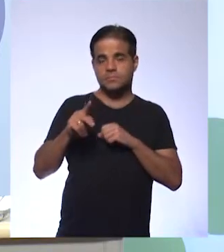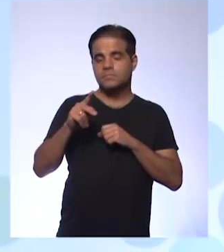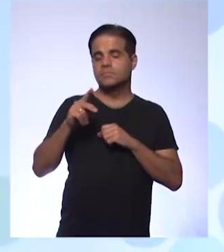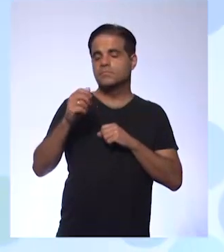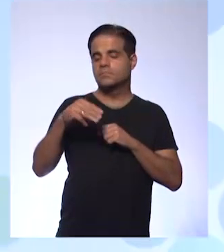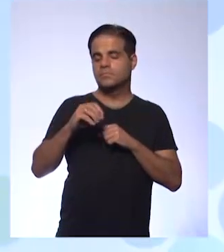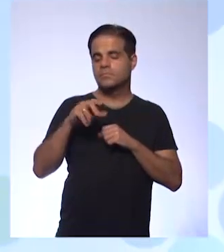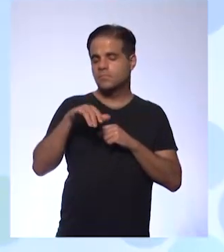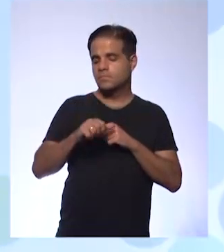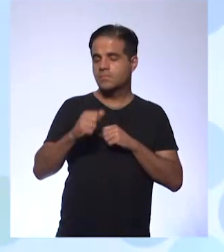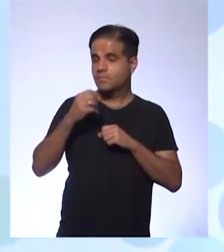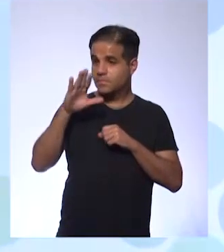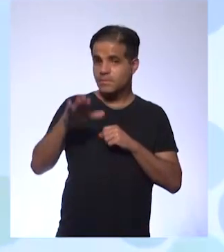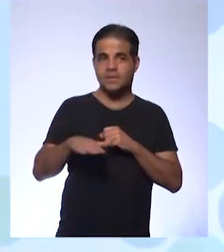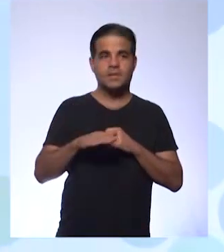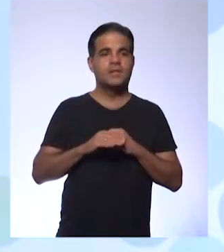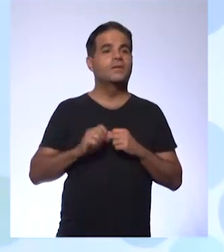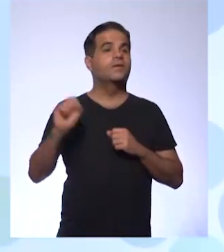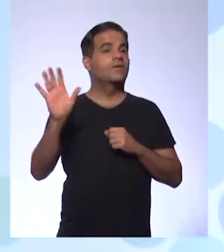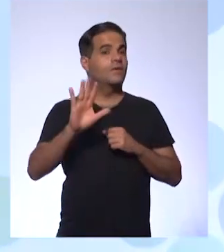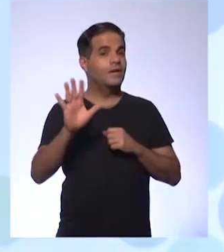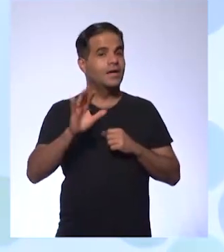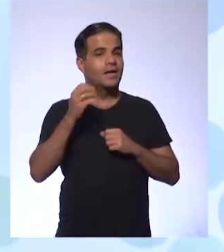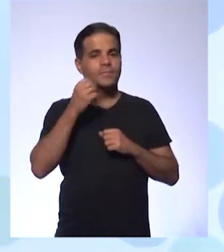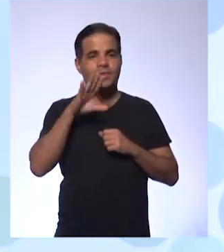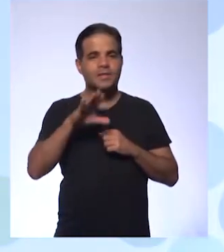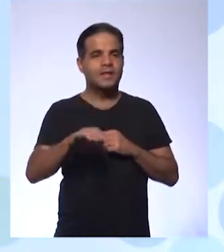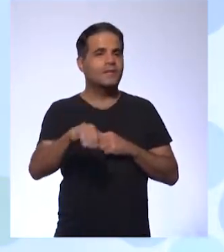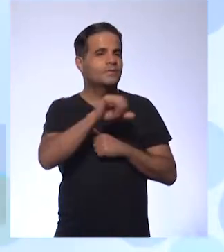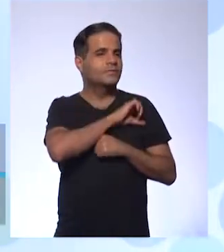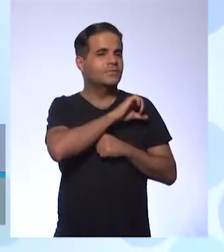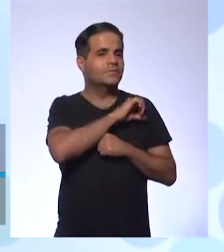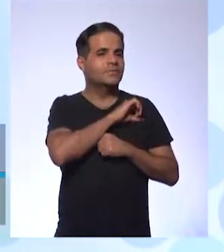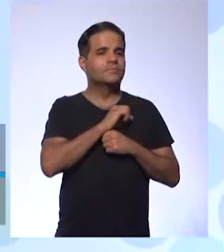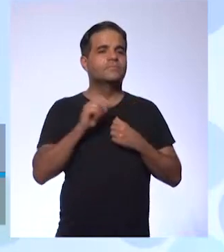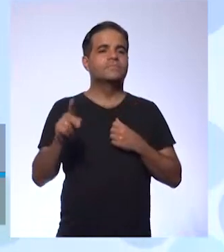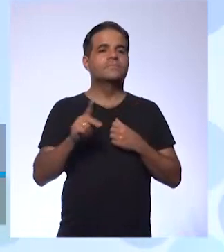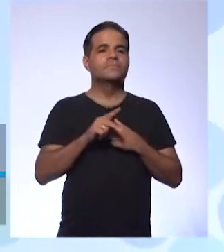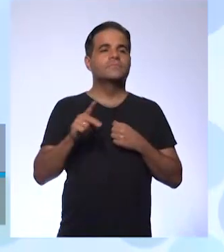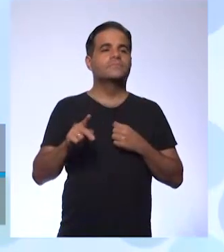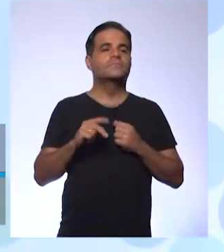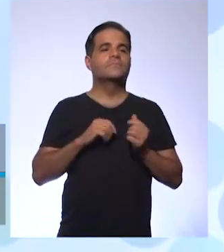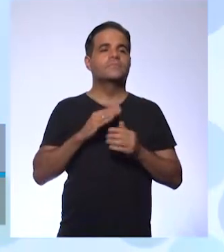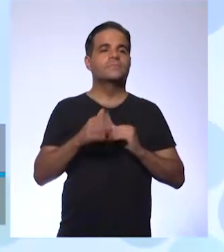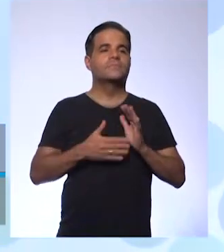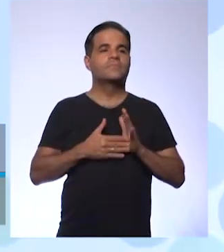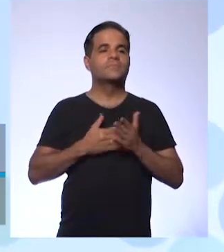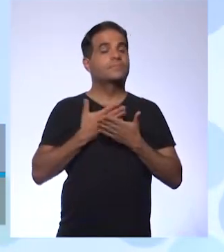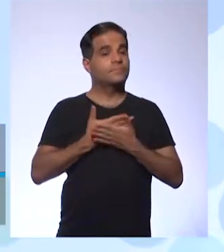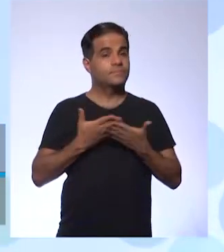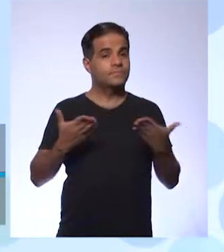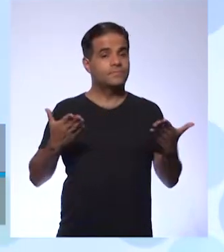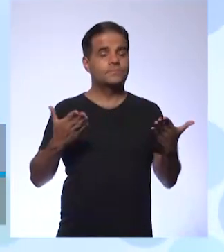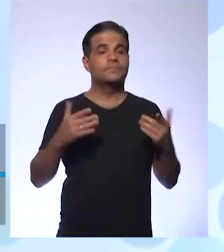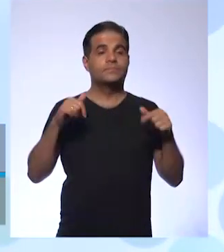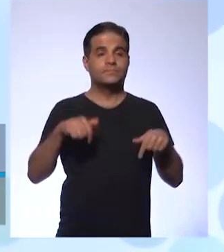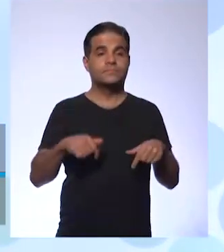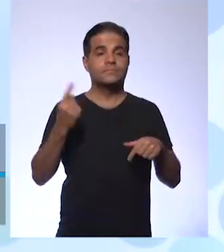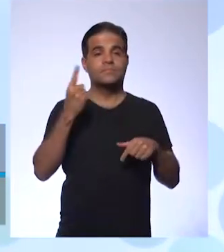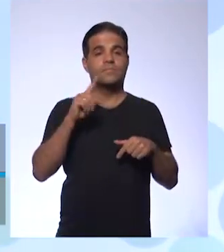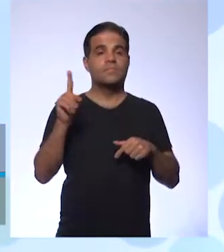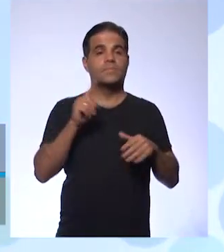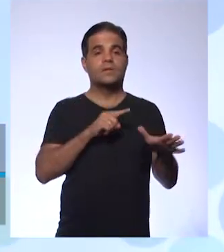Boa tarde. Olá, nono ano, tudo bem? Professores, alunos e alunas. Bom, essa é a